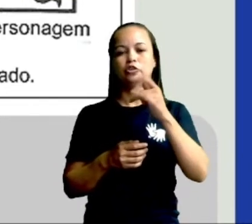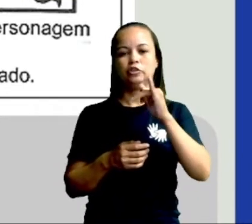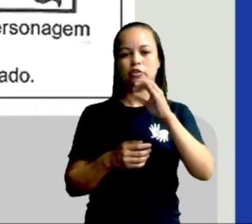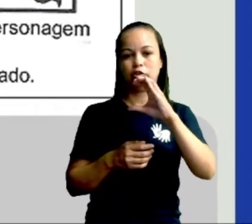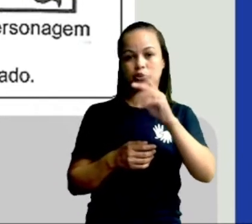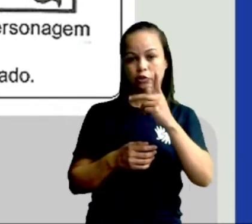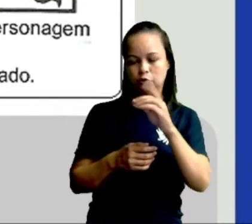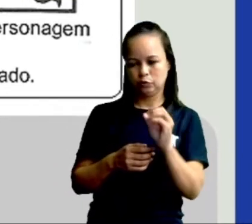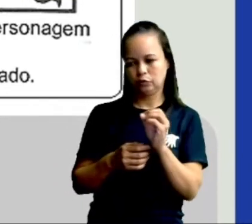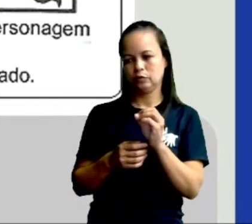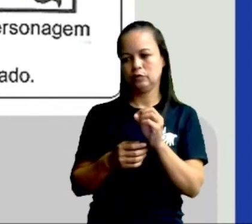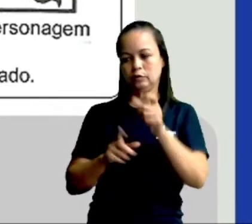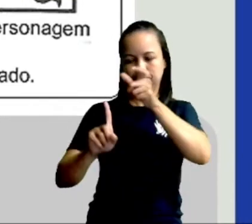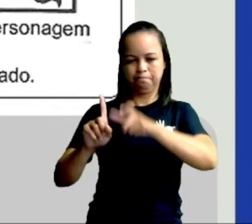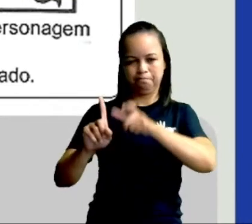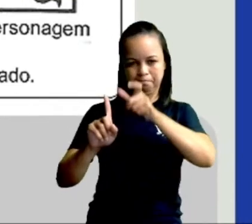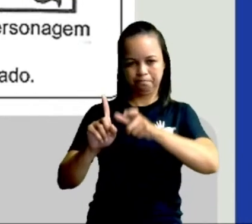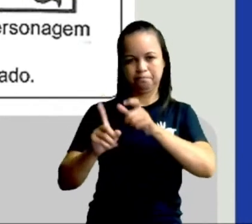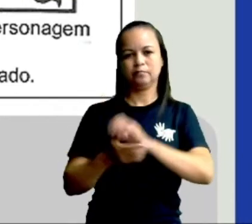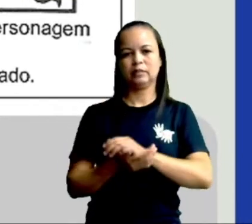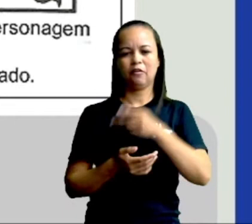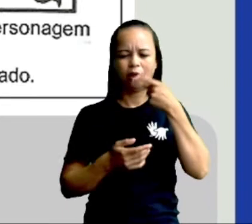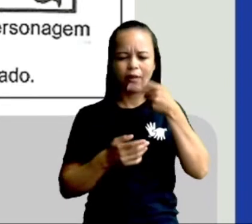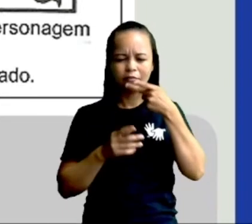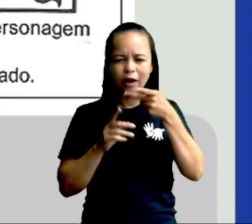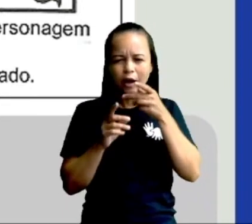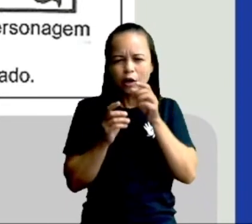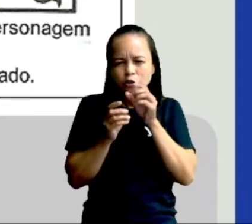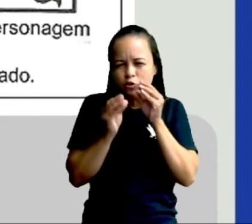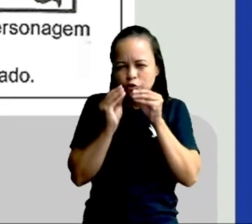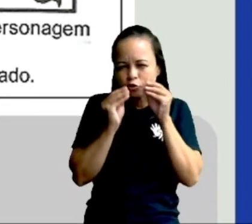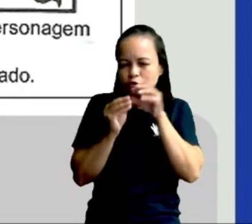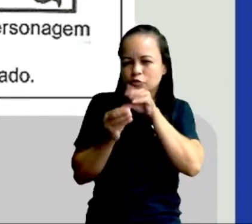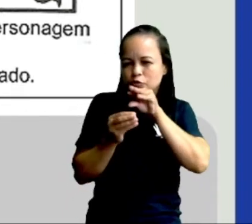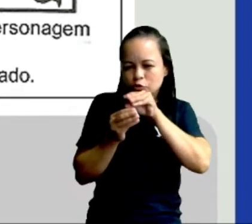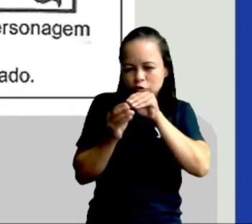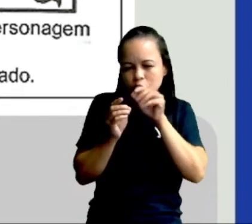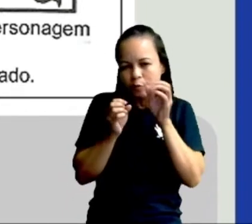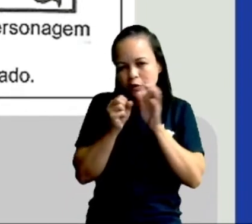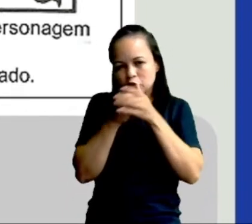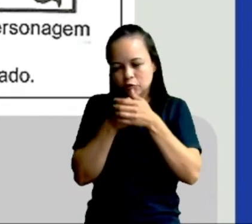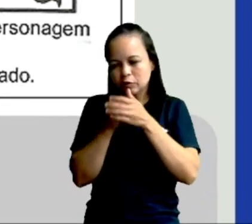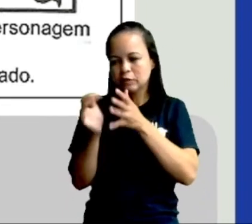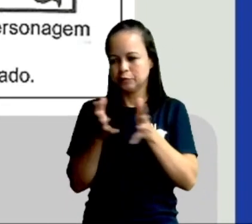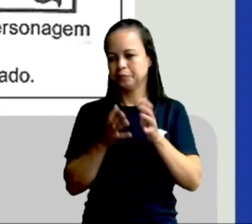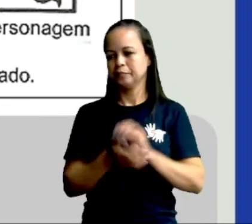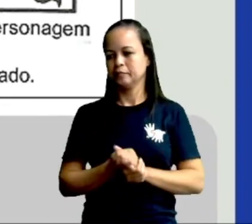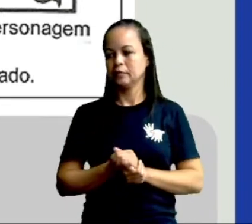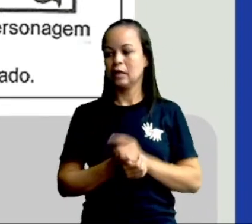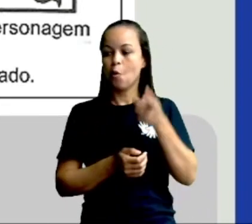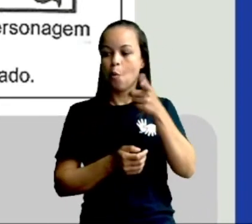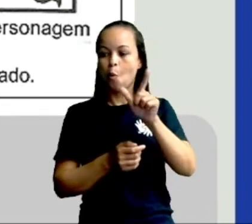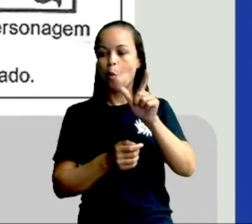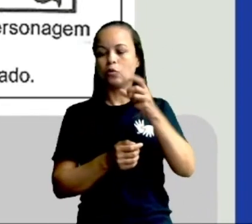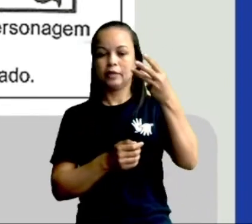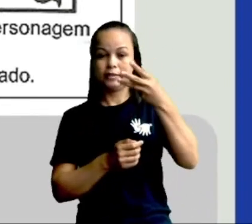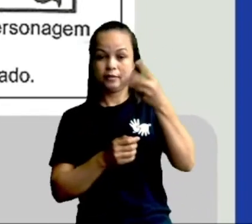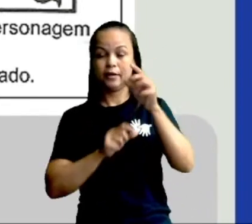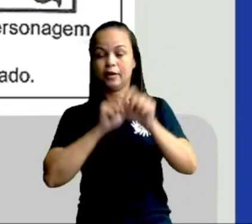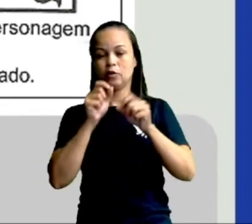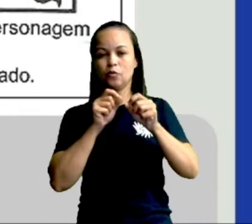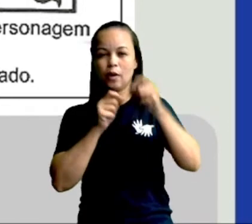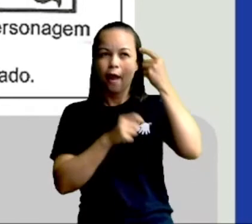indica o pensamento. Então, dá uma olhadinha que tem uma ideia aí real de pensamento. Já esse balãozinho aí, todo